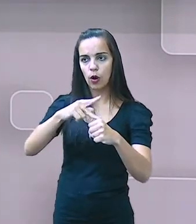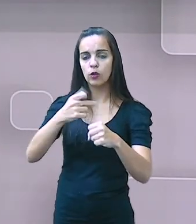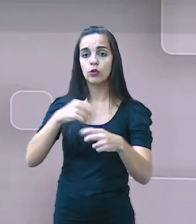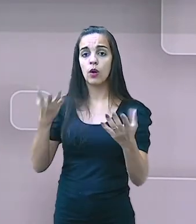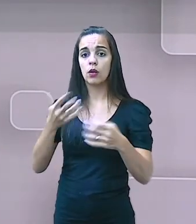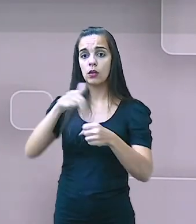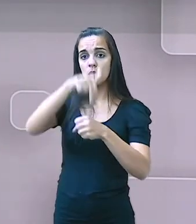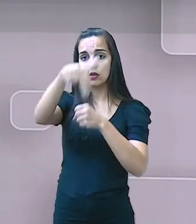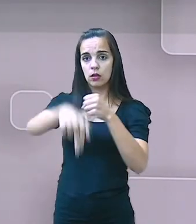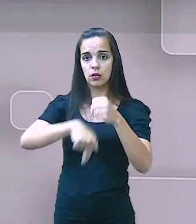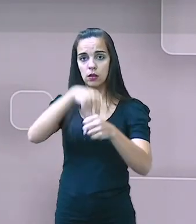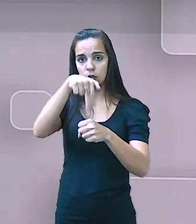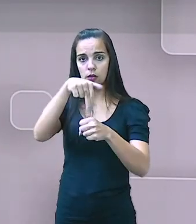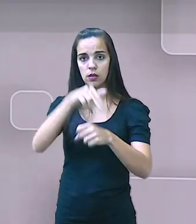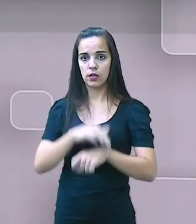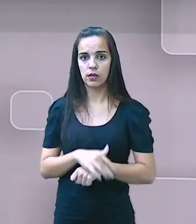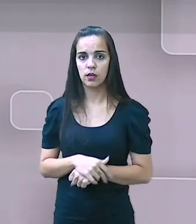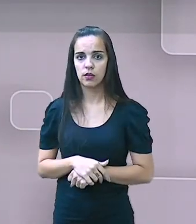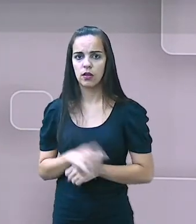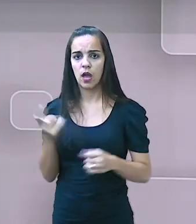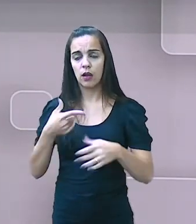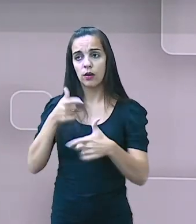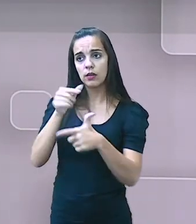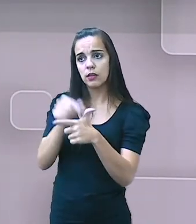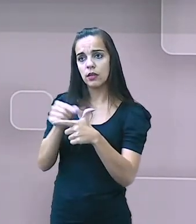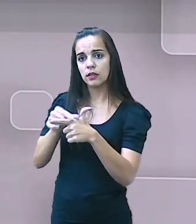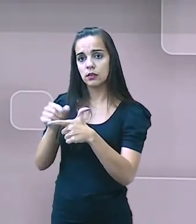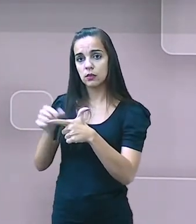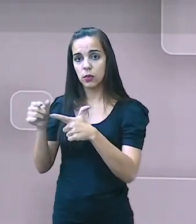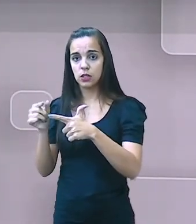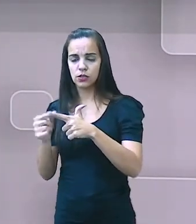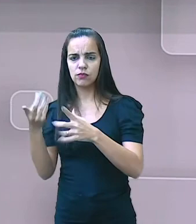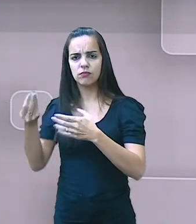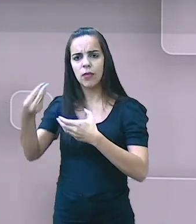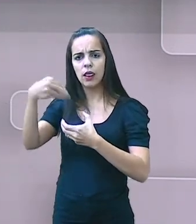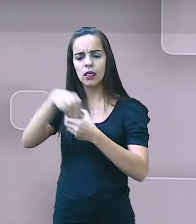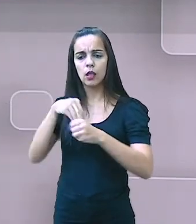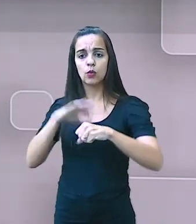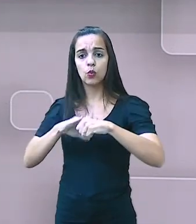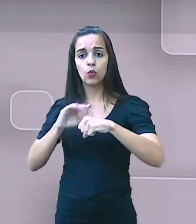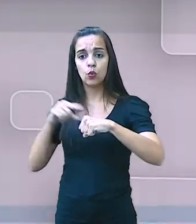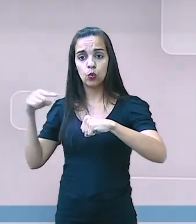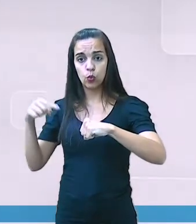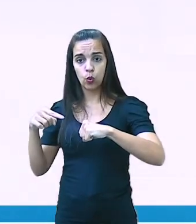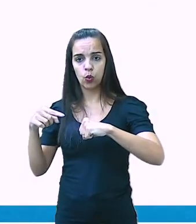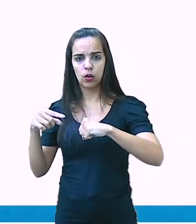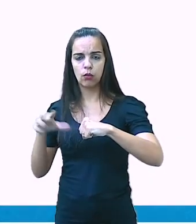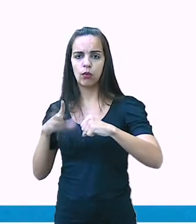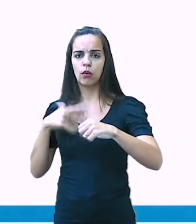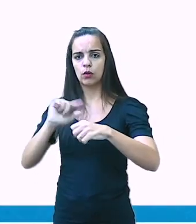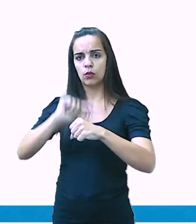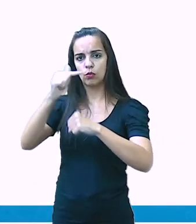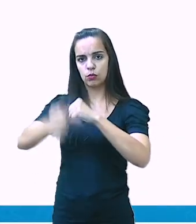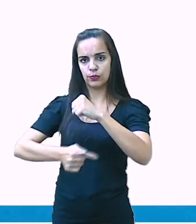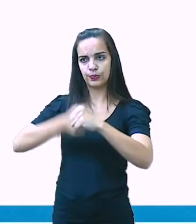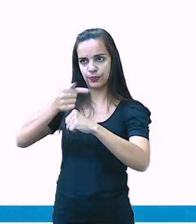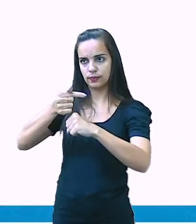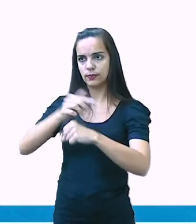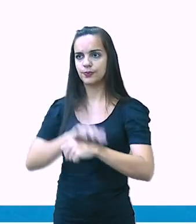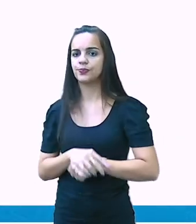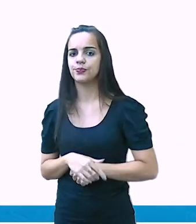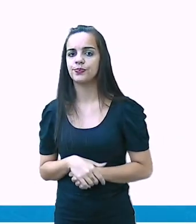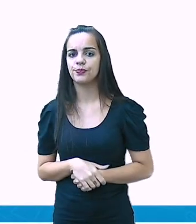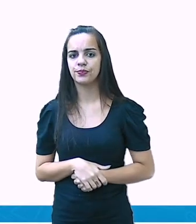Essas partículas se encontram no núcleo do átomo. O exemplo aqui para nós. Então, a gente já até